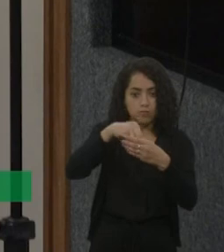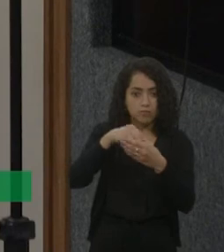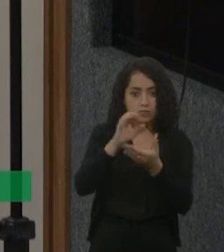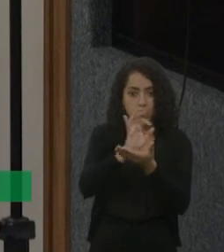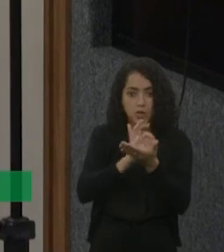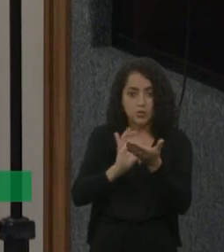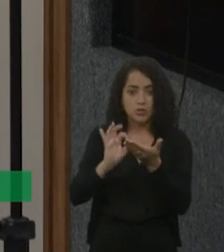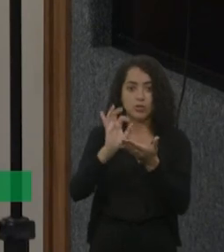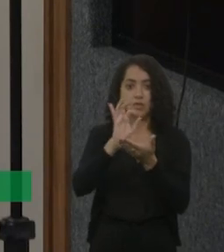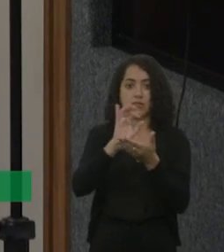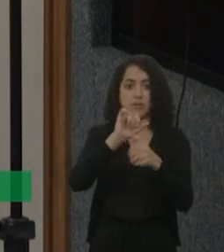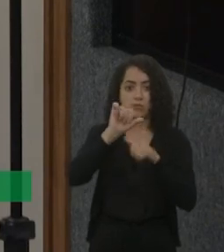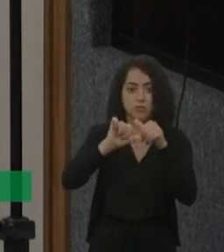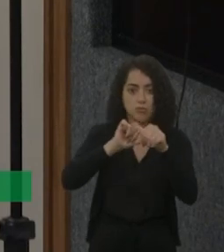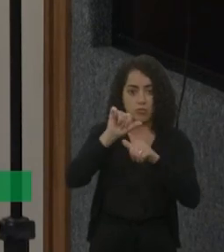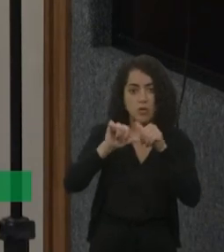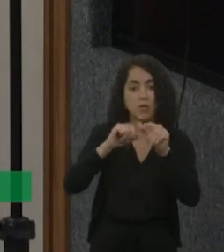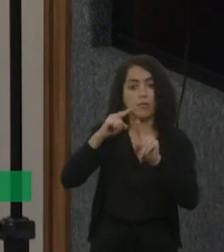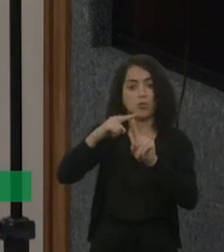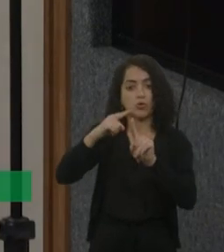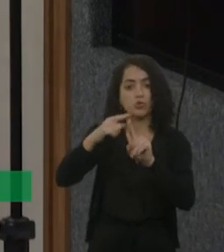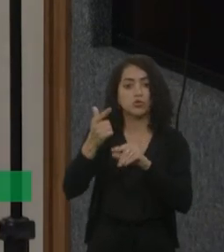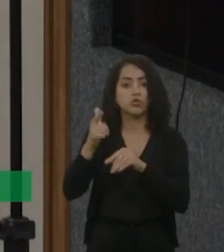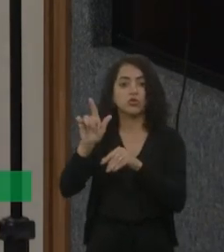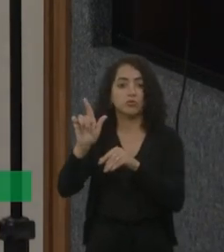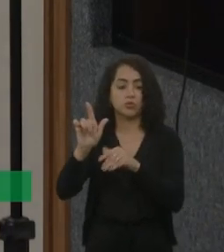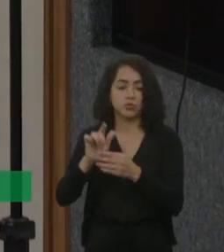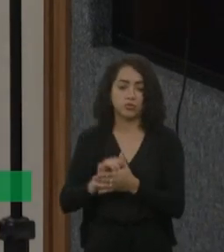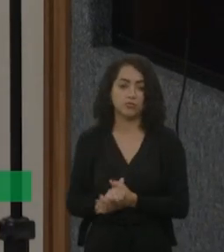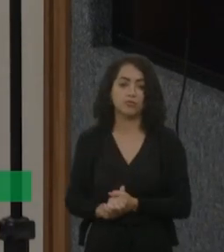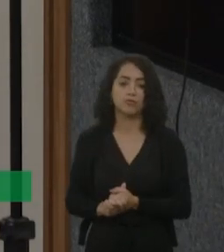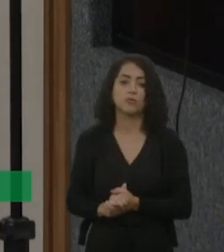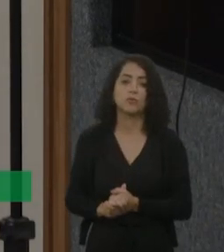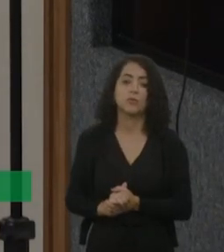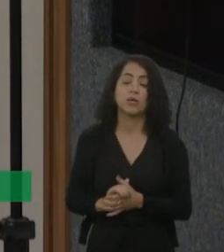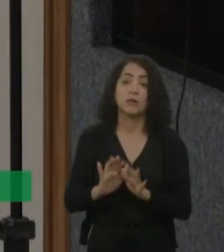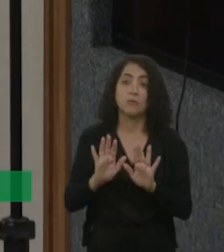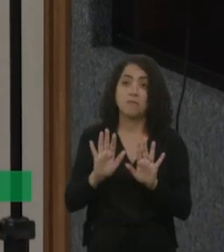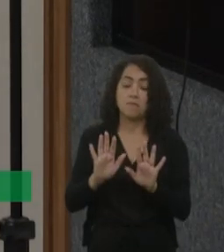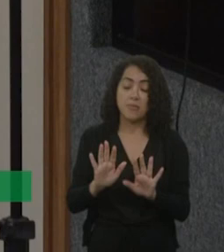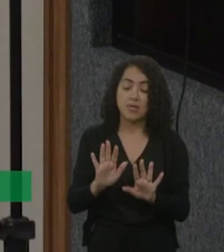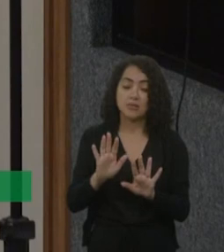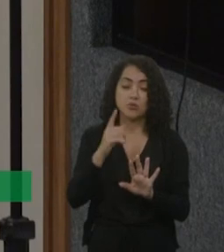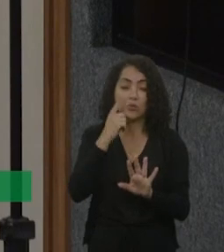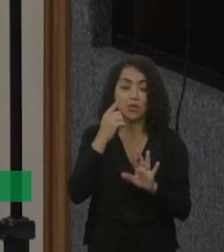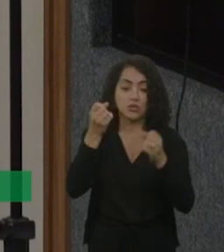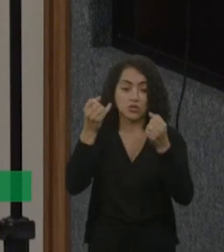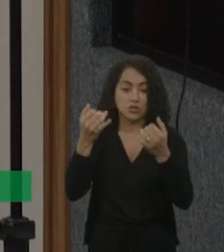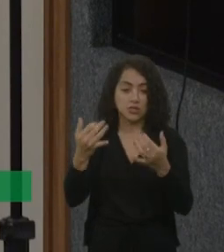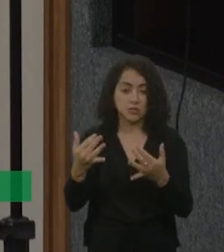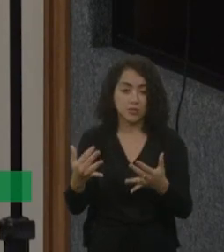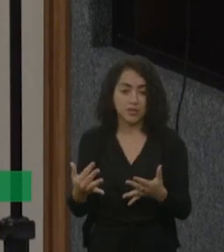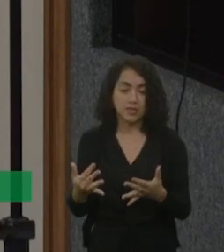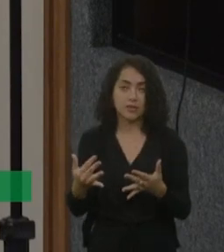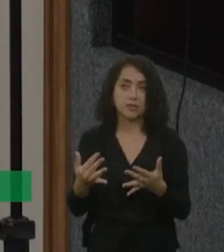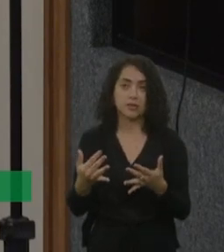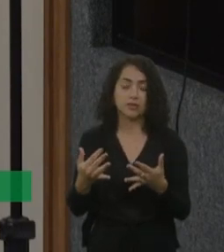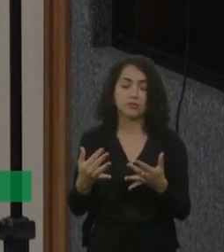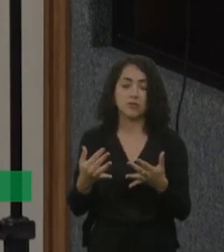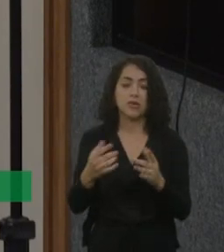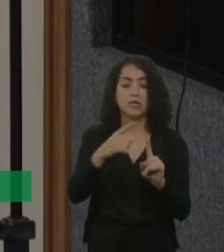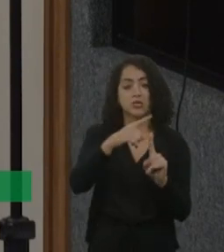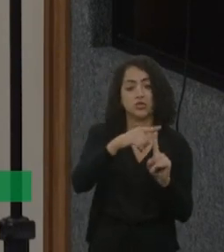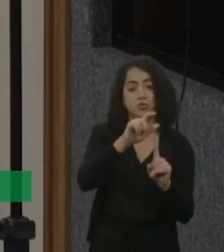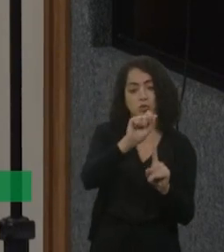alterado por outros tipos de moléculas dentro, mas o que a gente está falando da aula é justamente aqui, tipos A e tipo